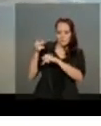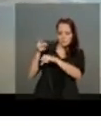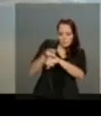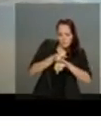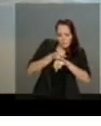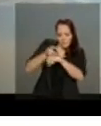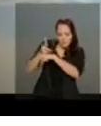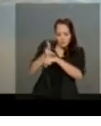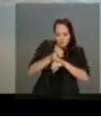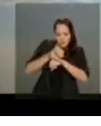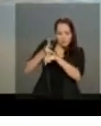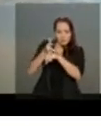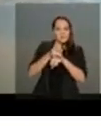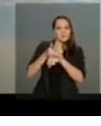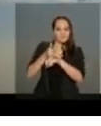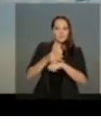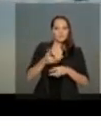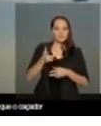interceptado.